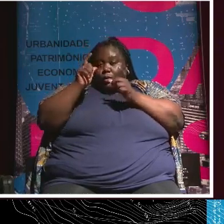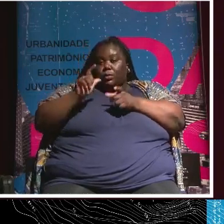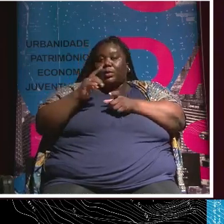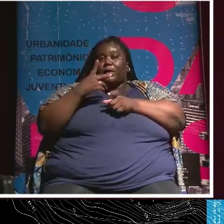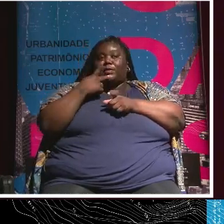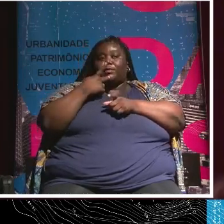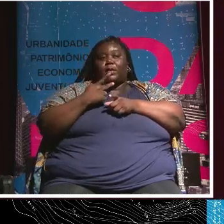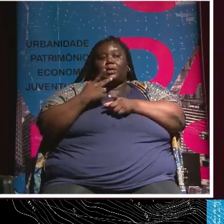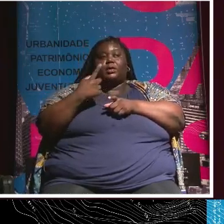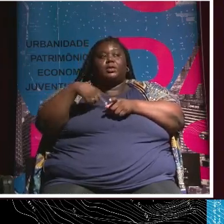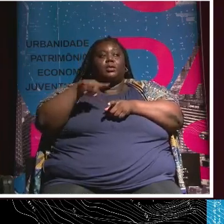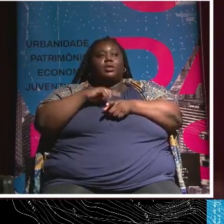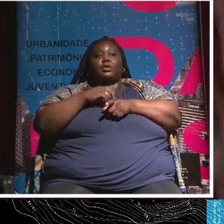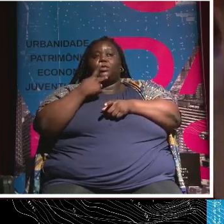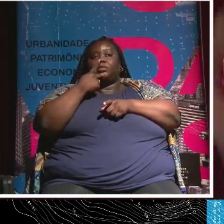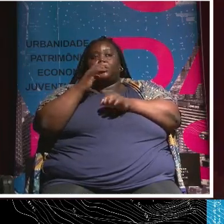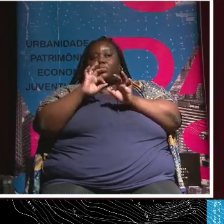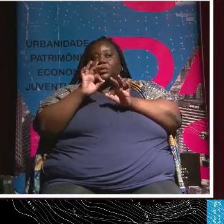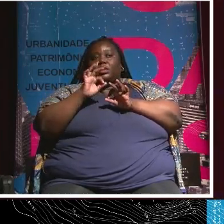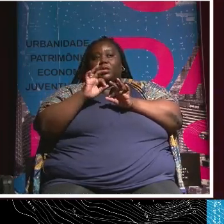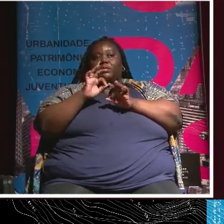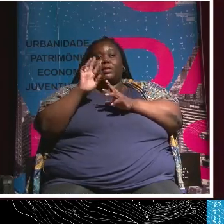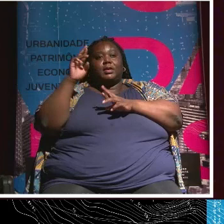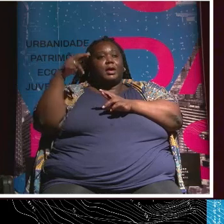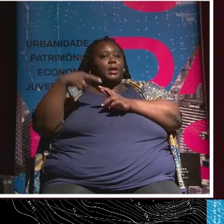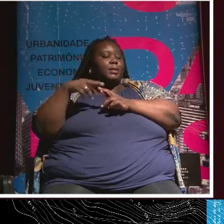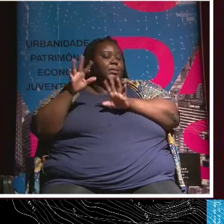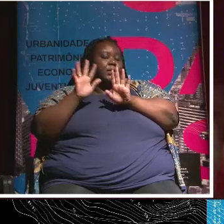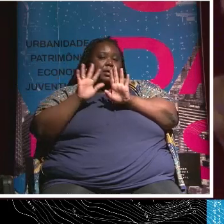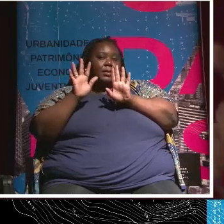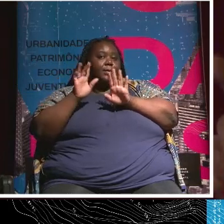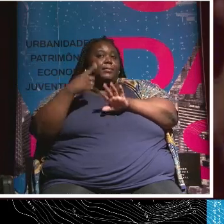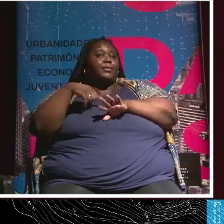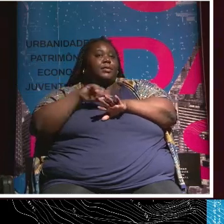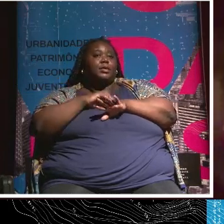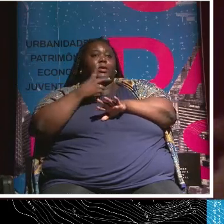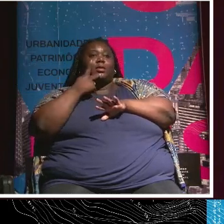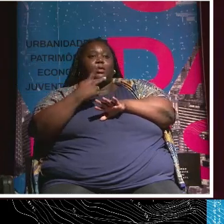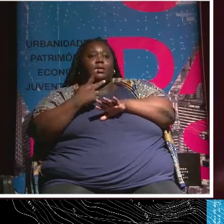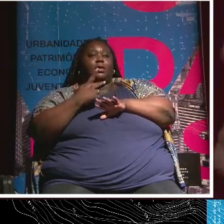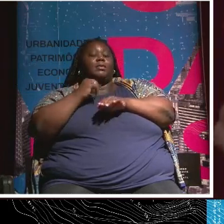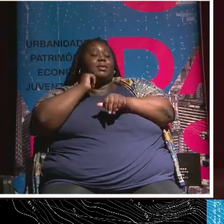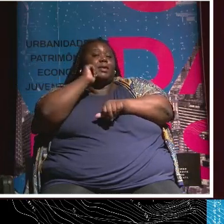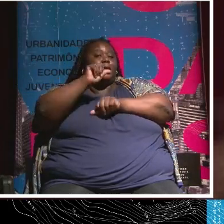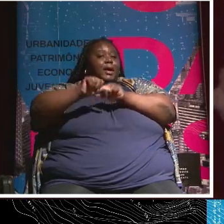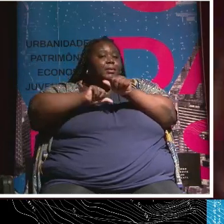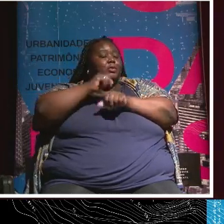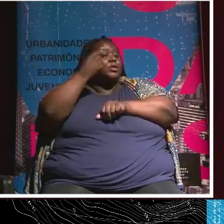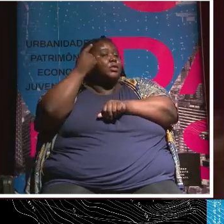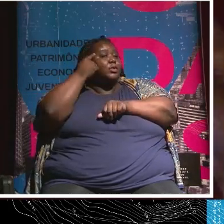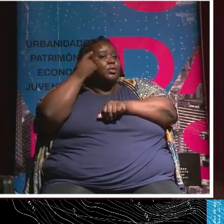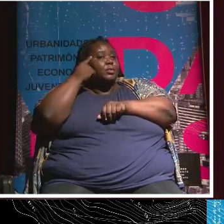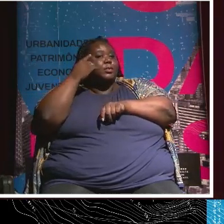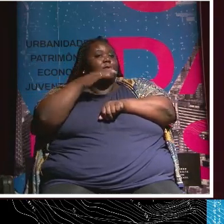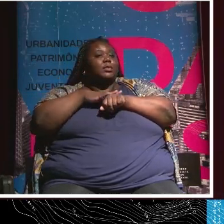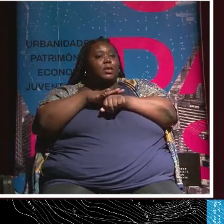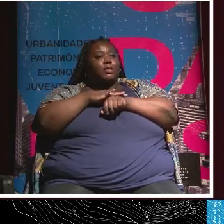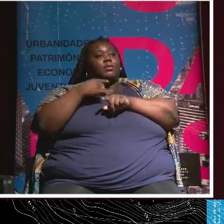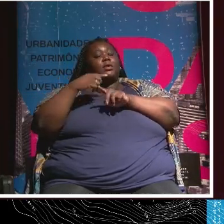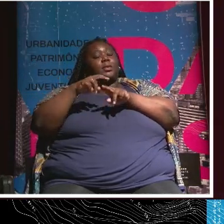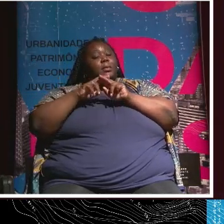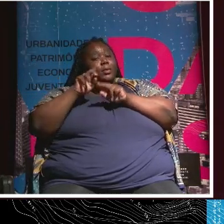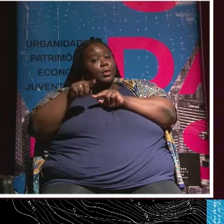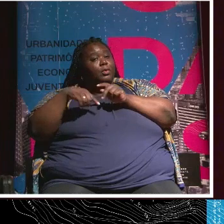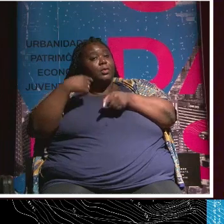falando, a gente não está falando do princípio da representatividade. A gente está falando da modificação do pensamento, do debate, portanto, da construção